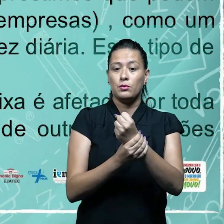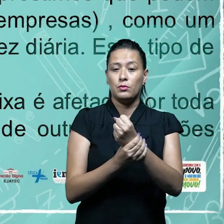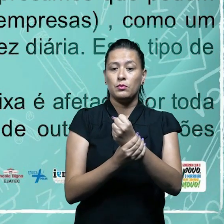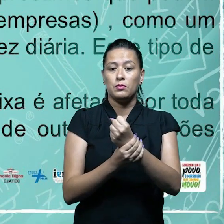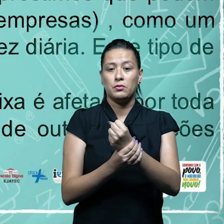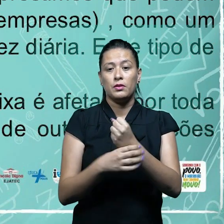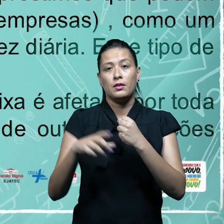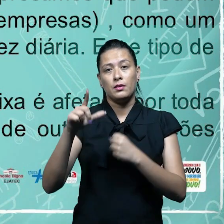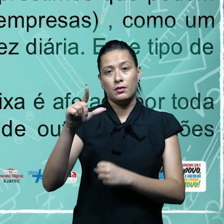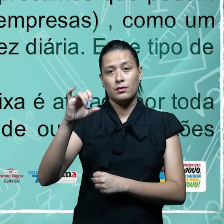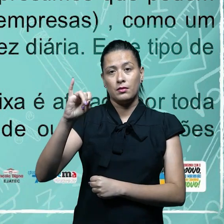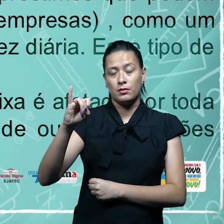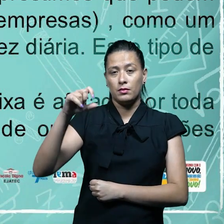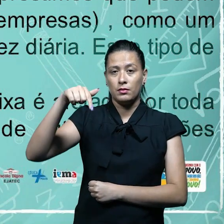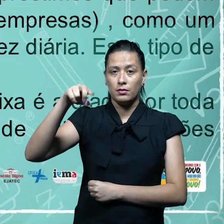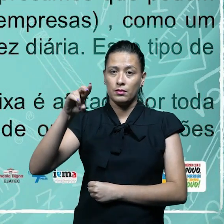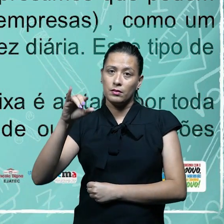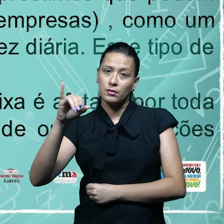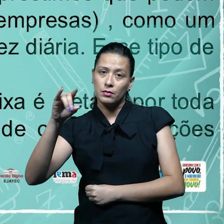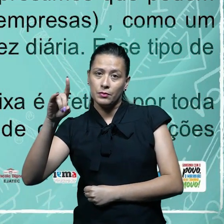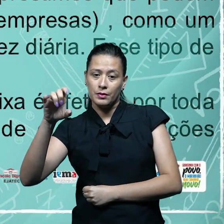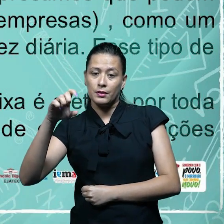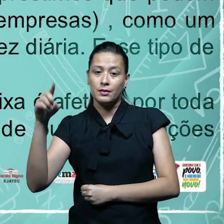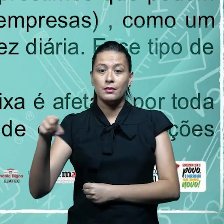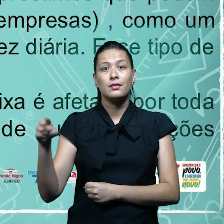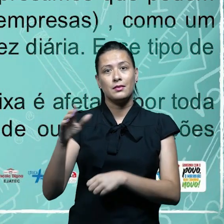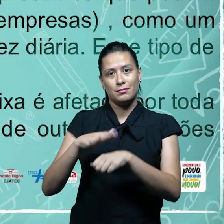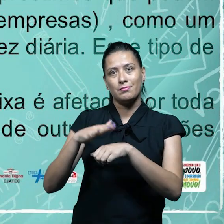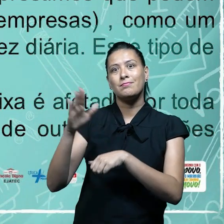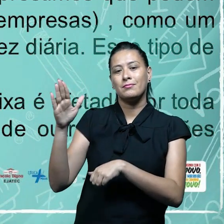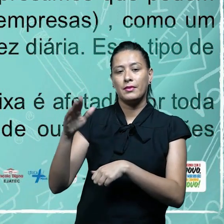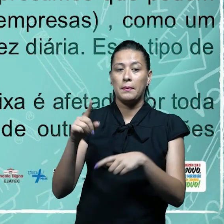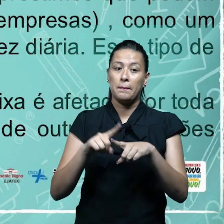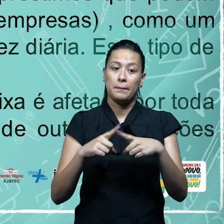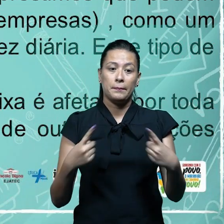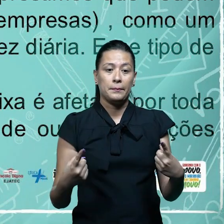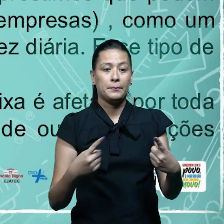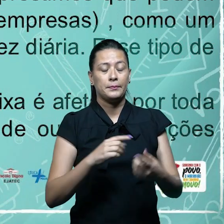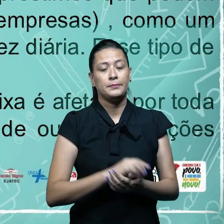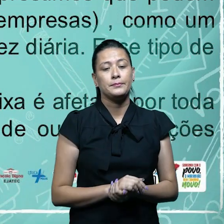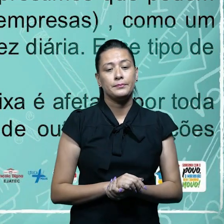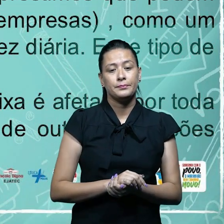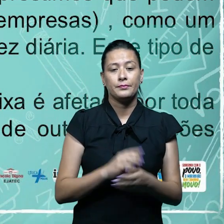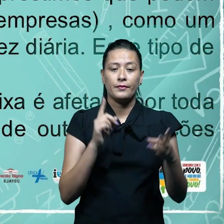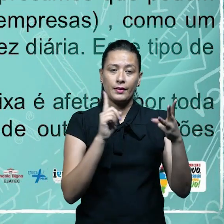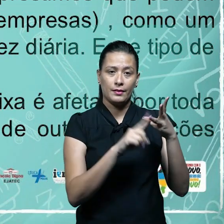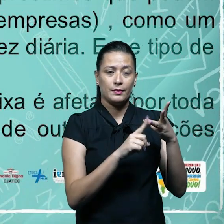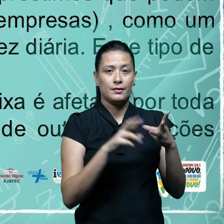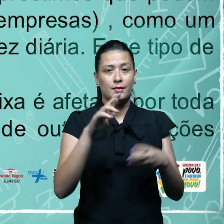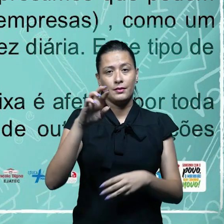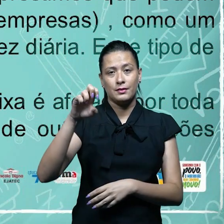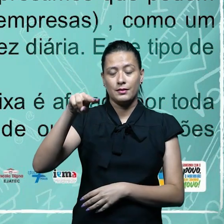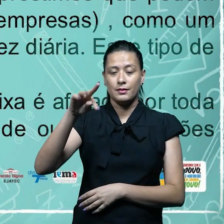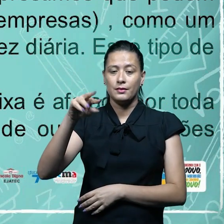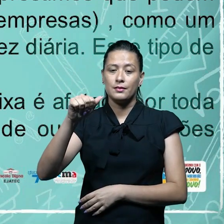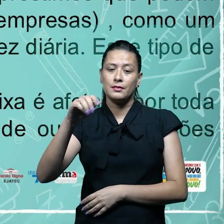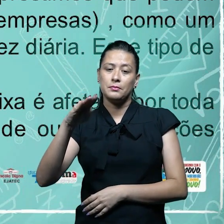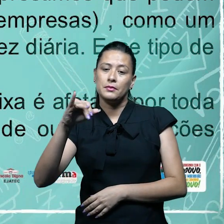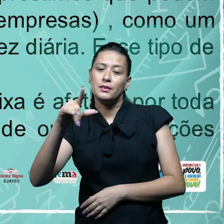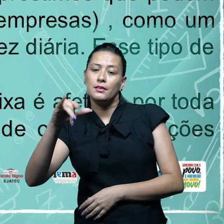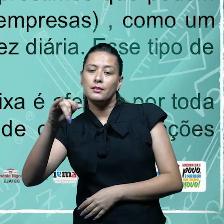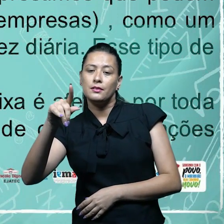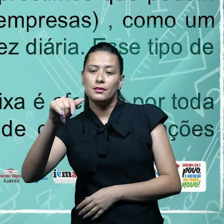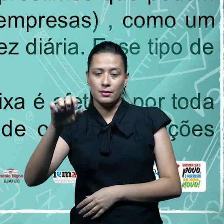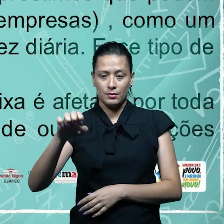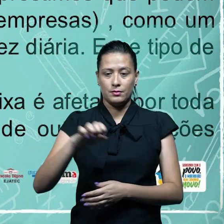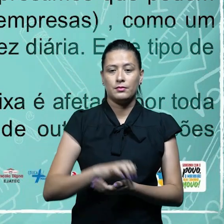Então ele é muito seguro, tem um risco baixo e tem uma liquidez alta. Porém, olha, no entanto, a rentabilidade dos títulos de renda